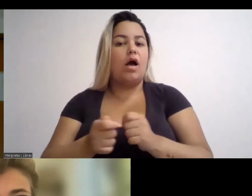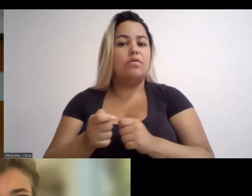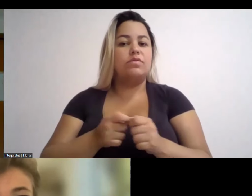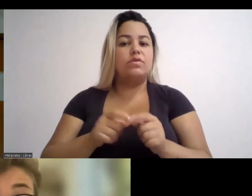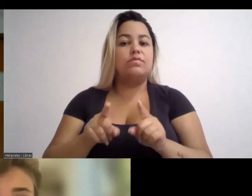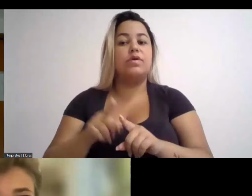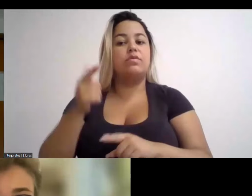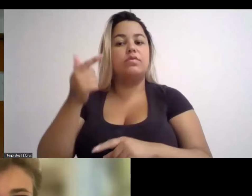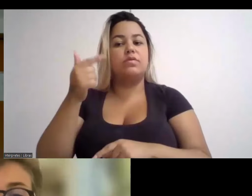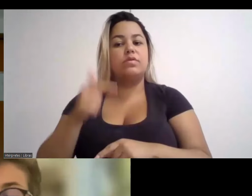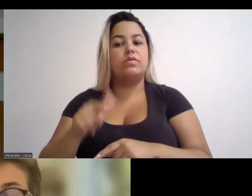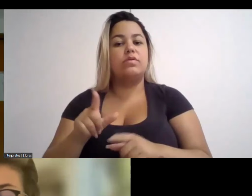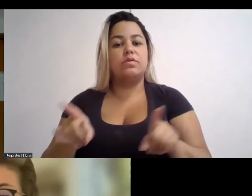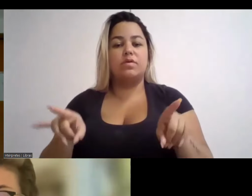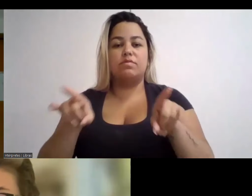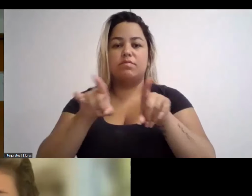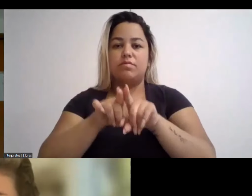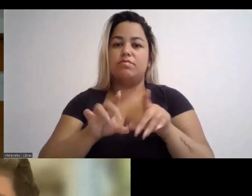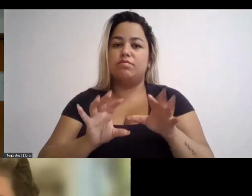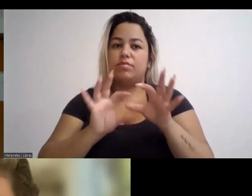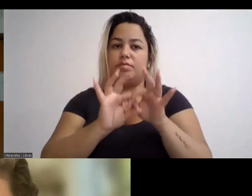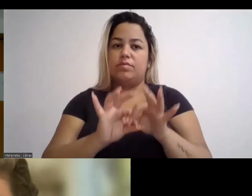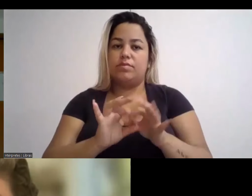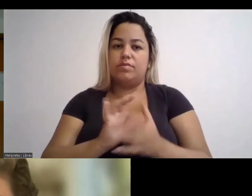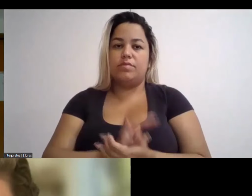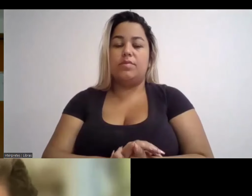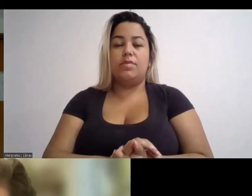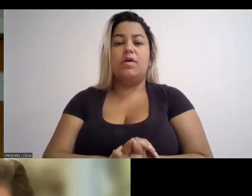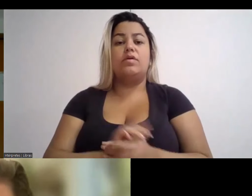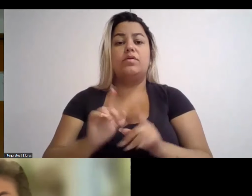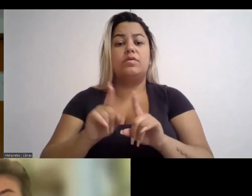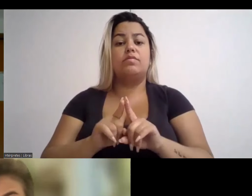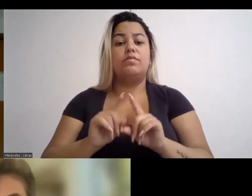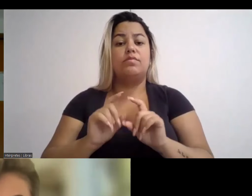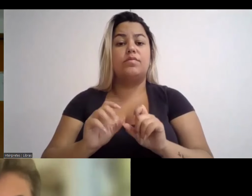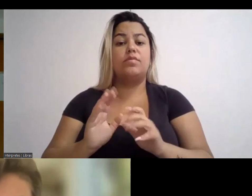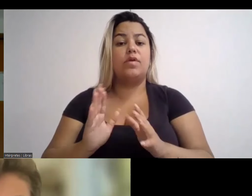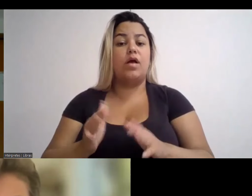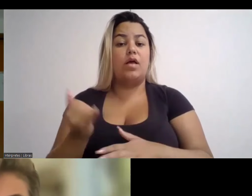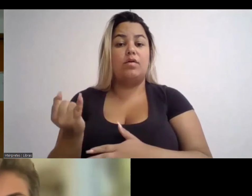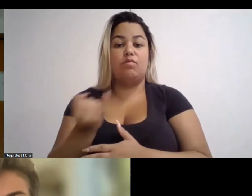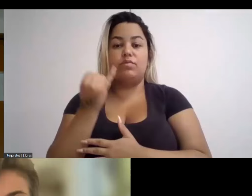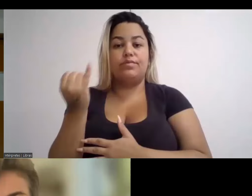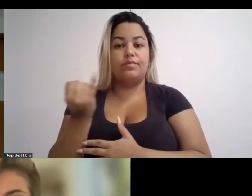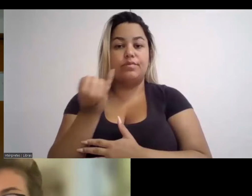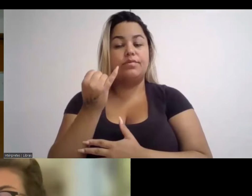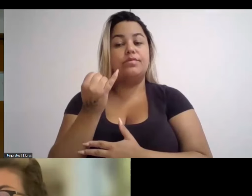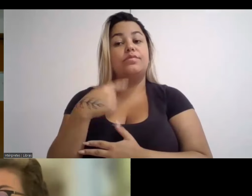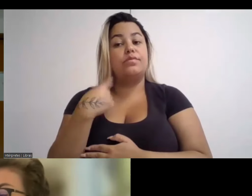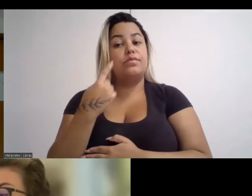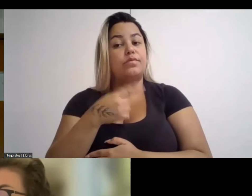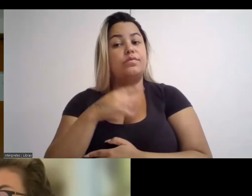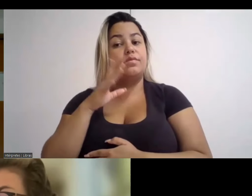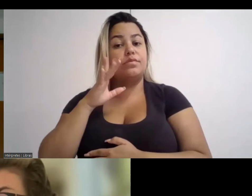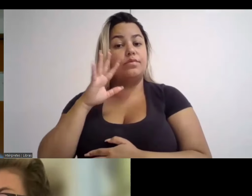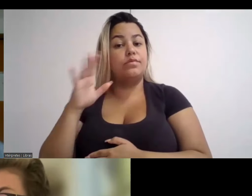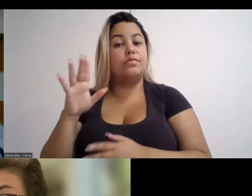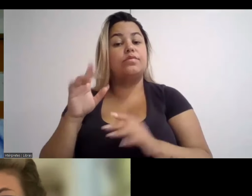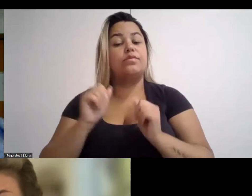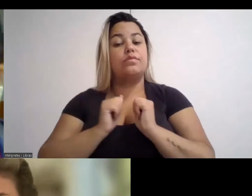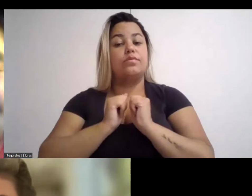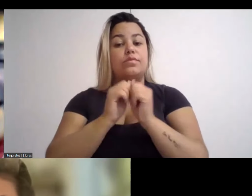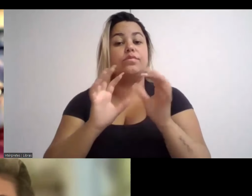essas parcerias. Então, destaco bastante essa importância assim, da gente sonhar junto.